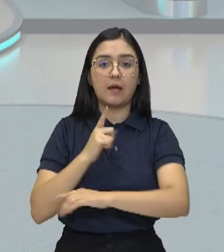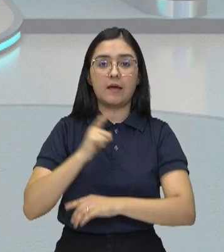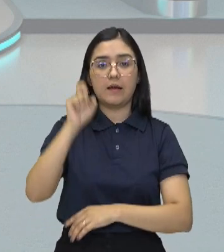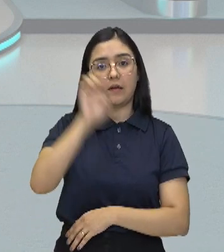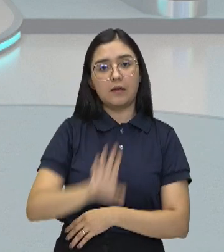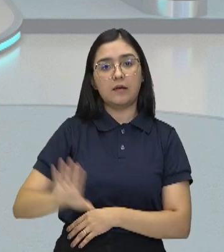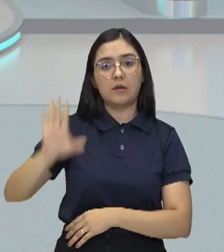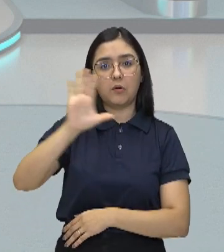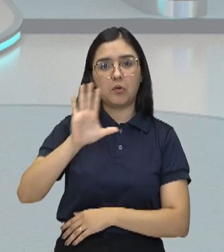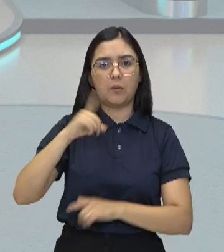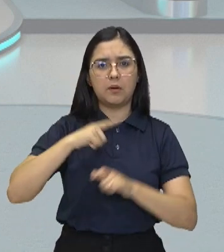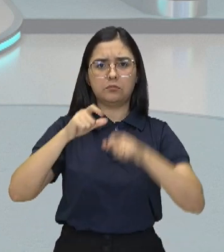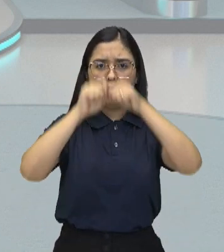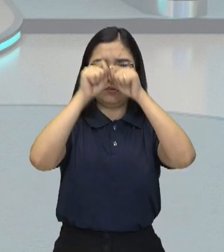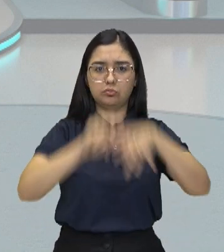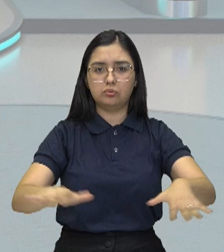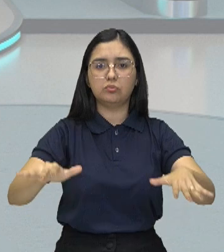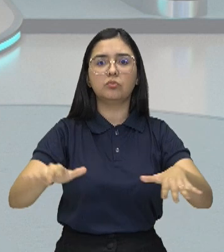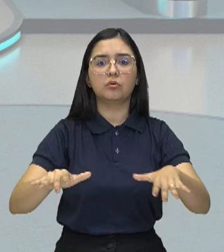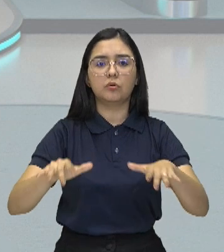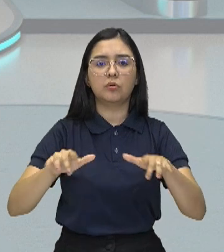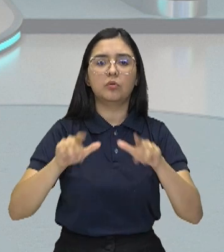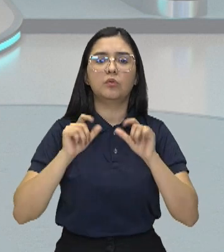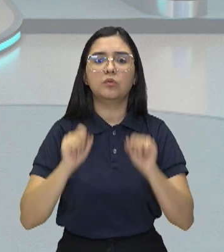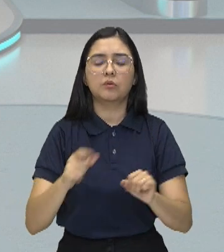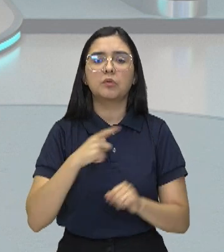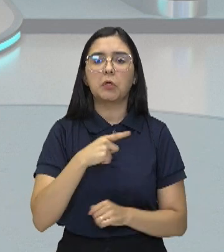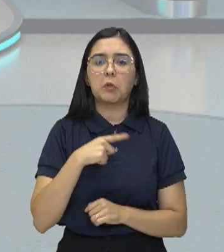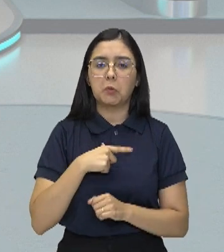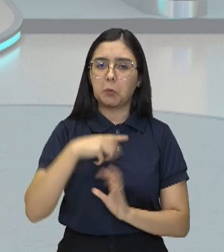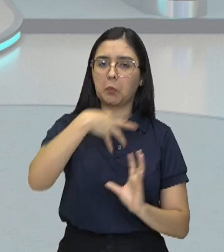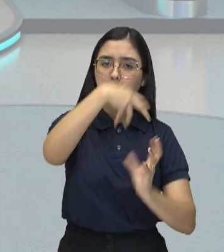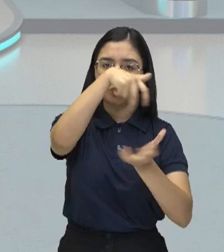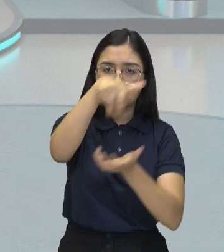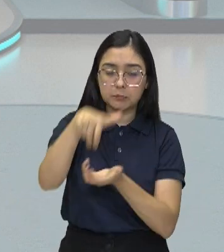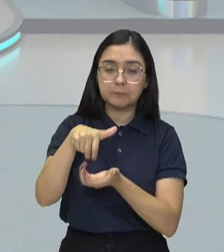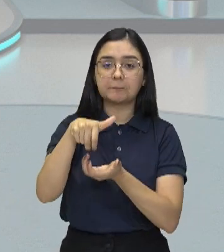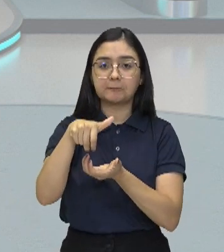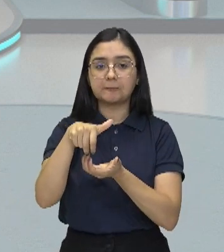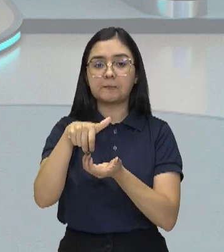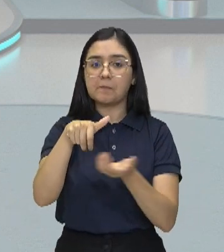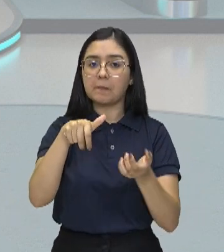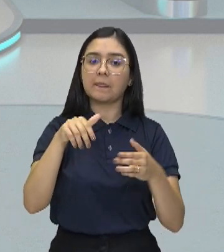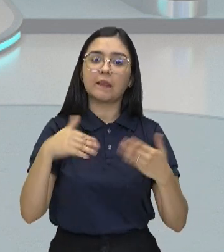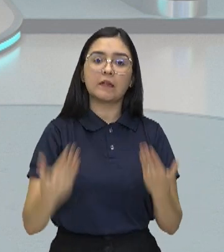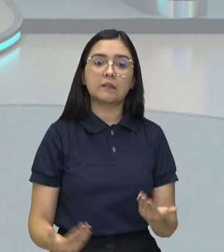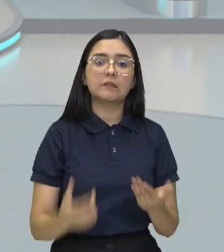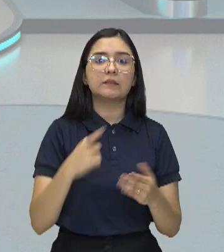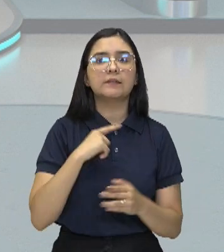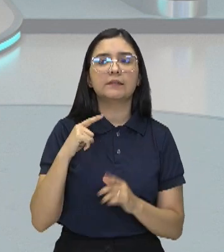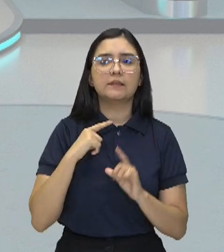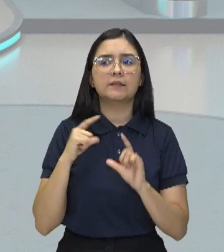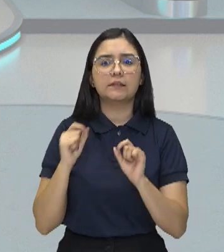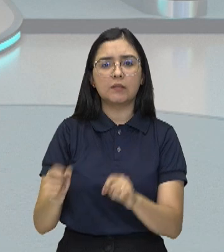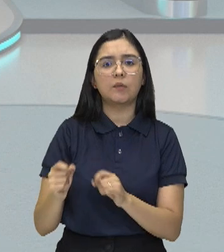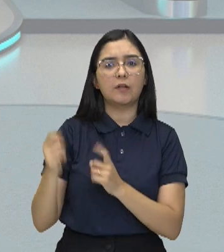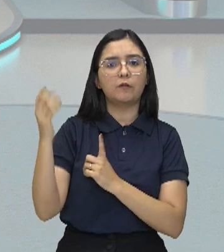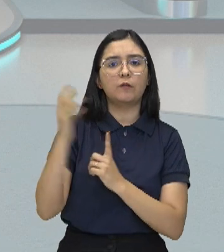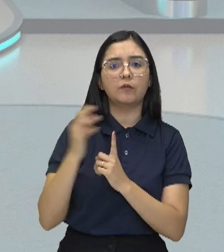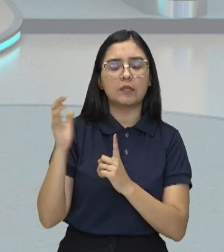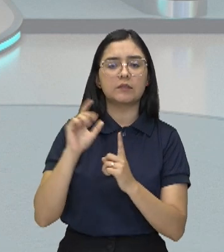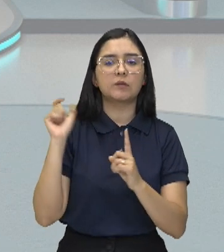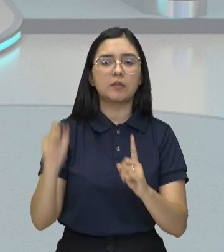que se expandiu no controle por boa parte do mundo ali, pegou essa influência e adaptou